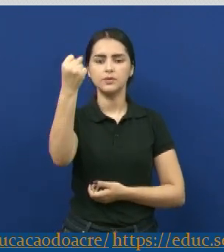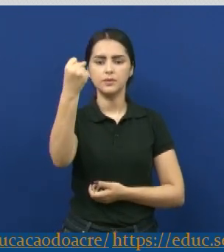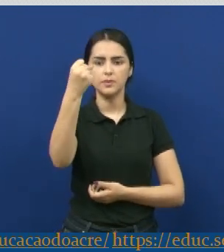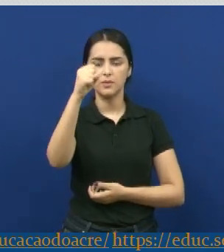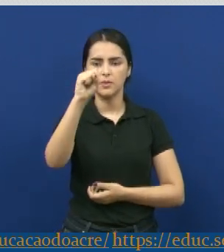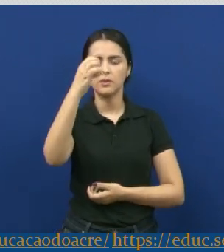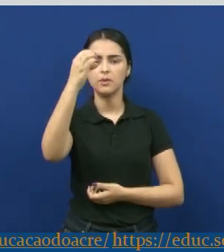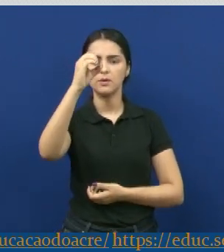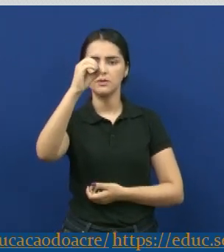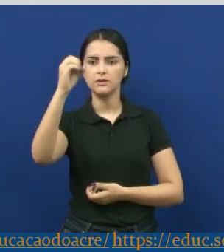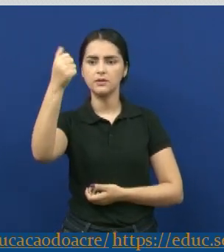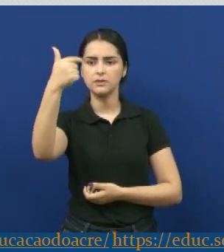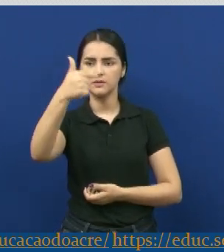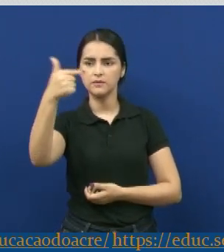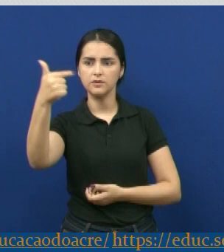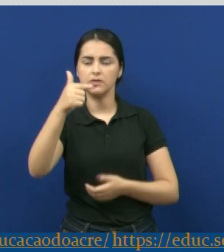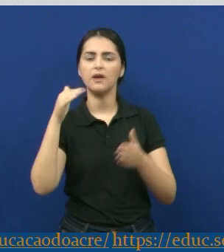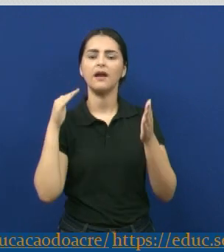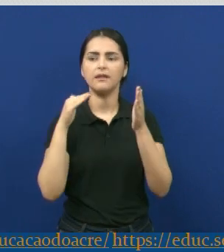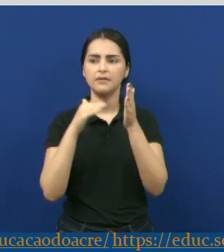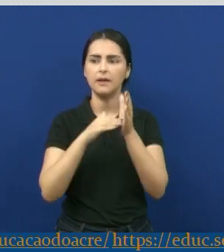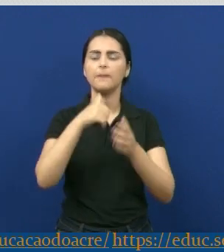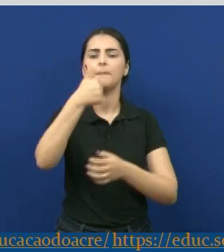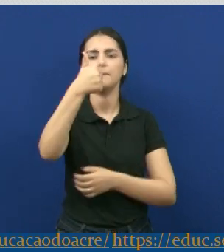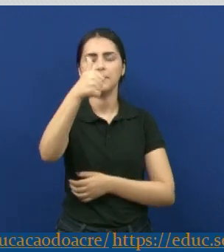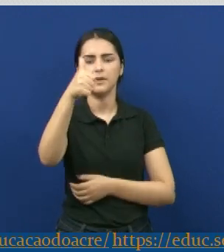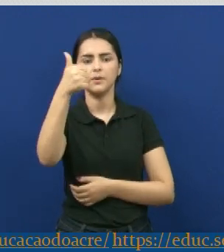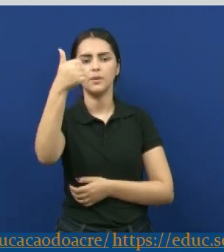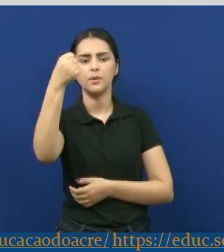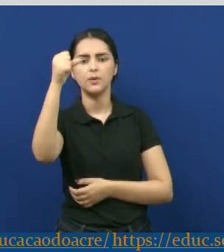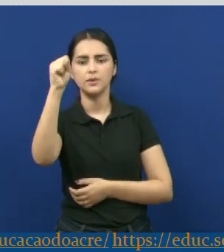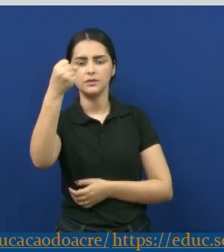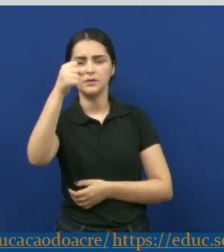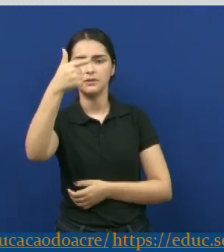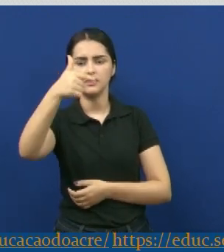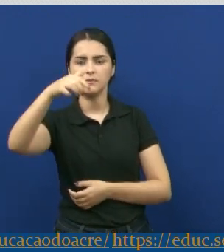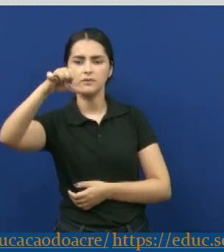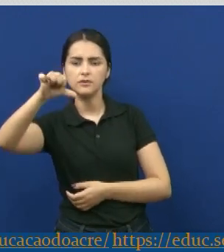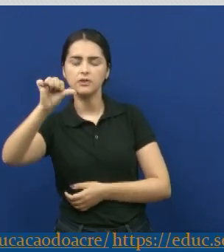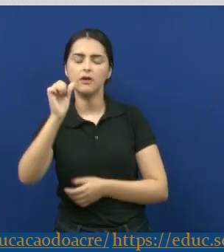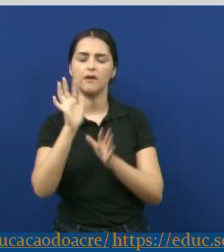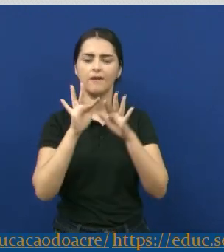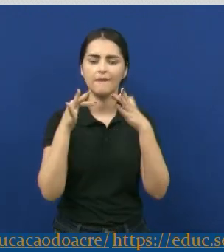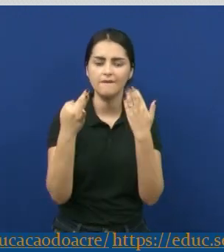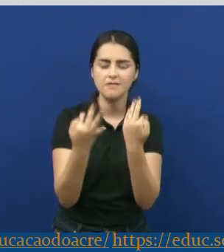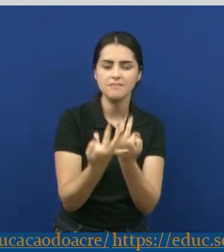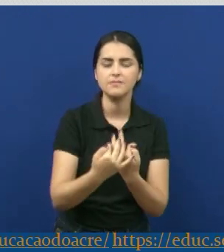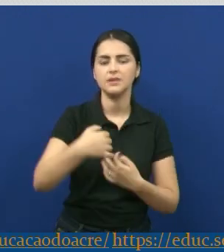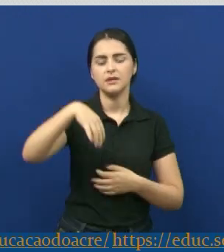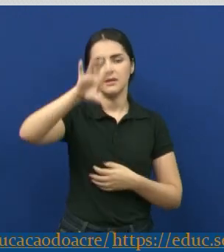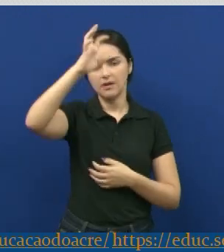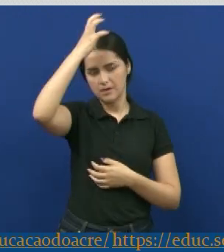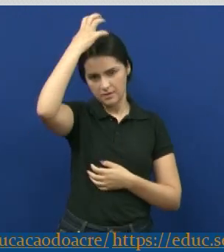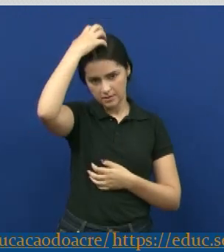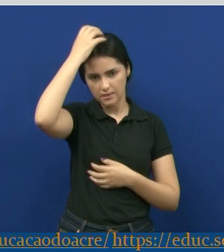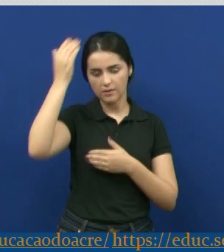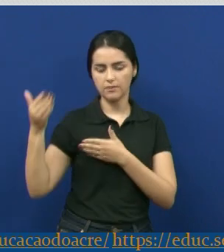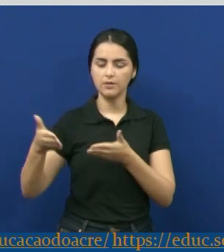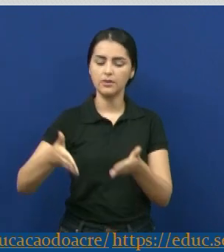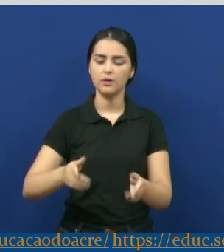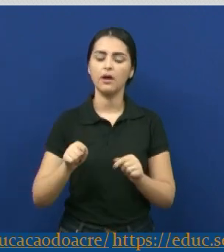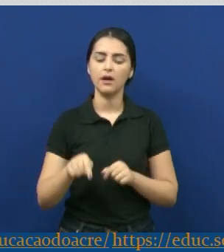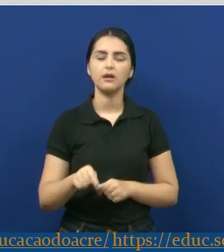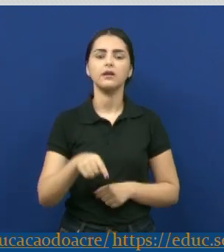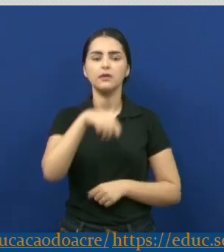1889, com a proclamação da República, tá? Quando a família real portuguesa chegou aqui no Brasil, nós vamos